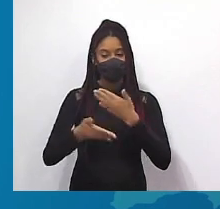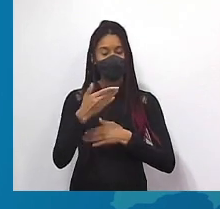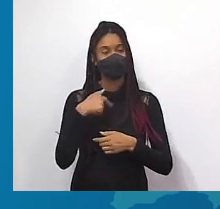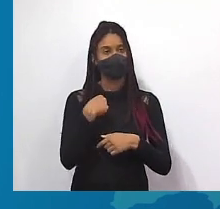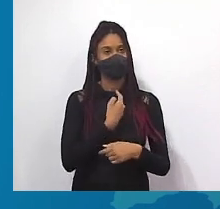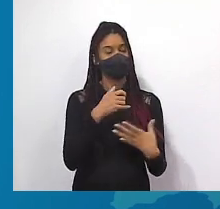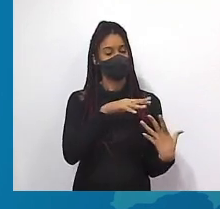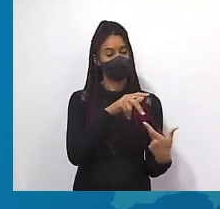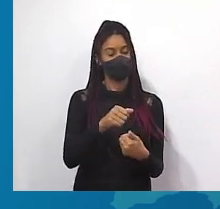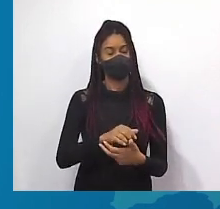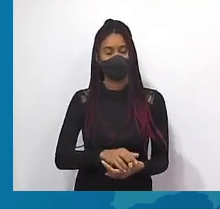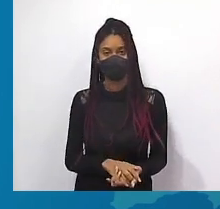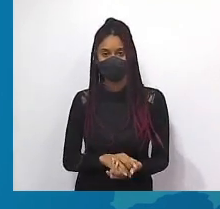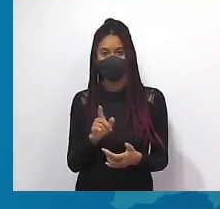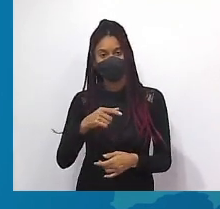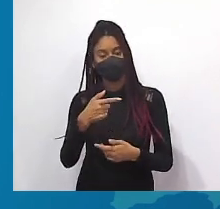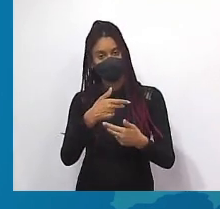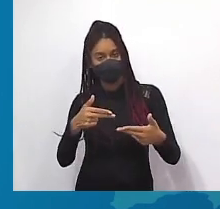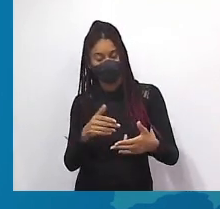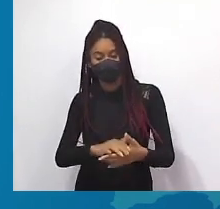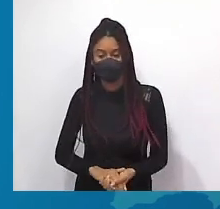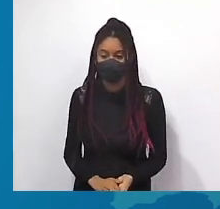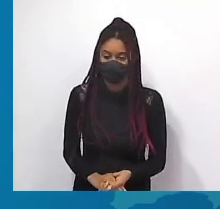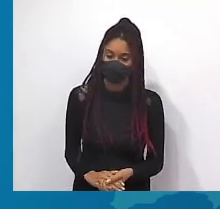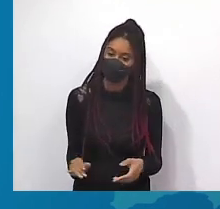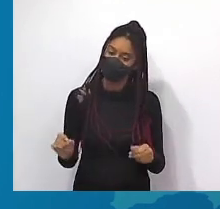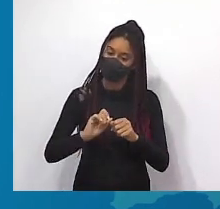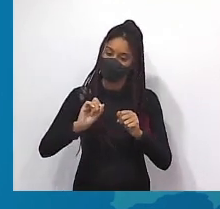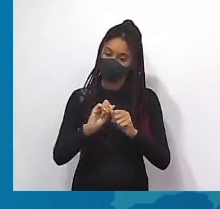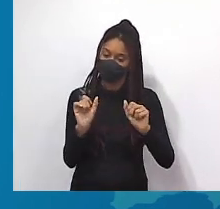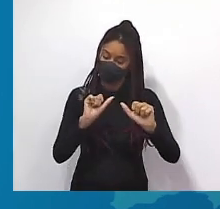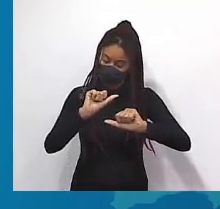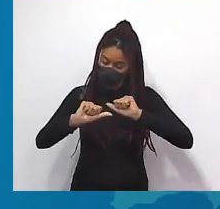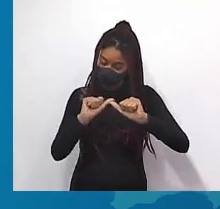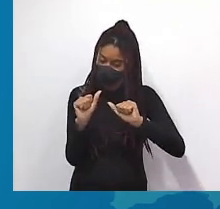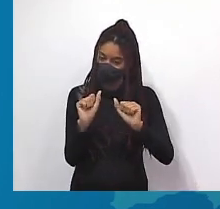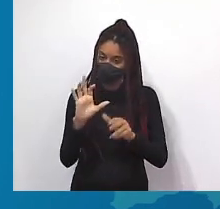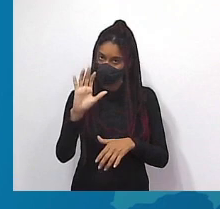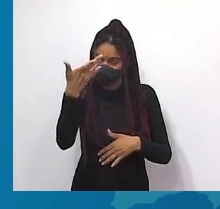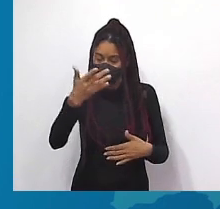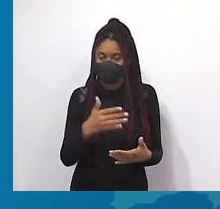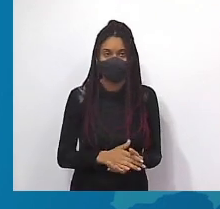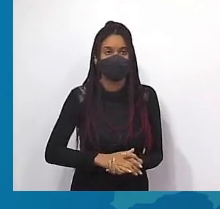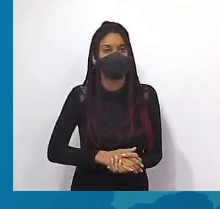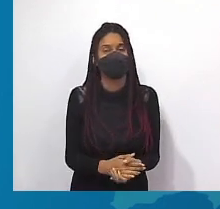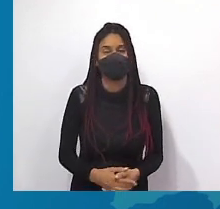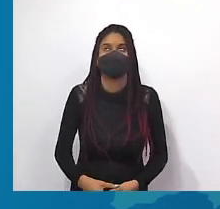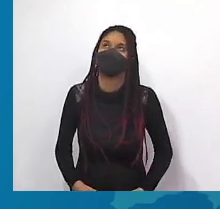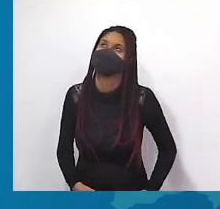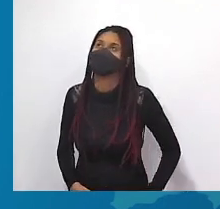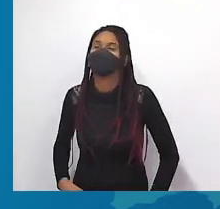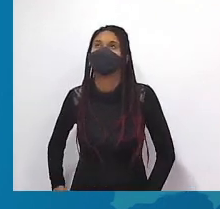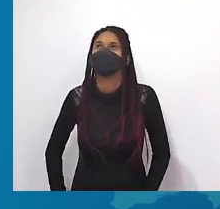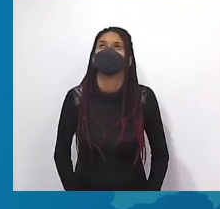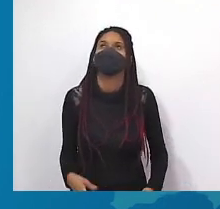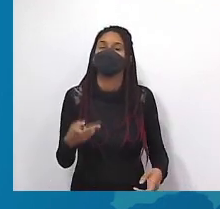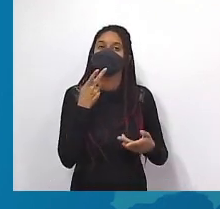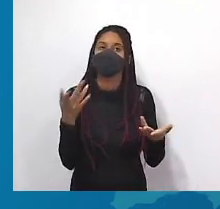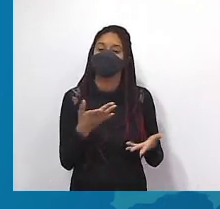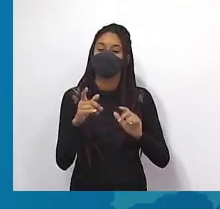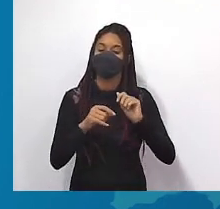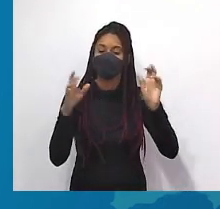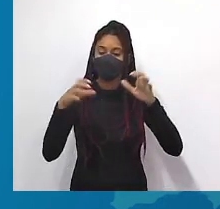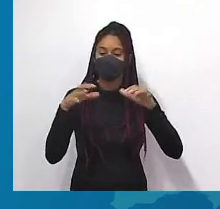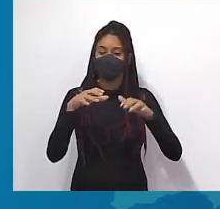planeta, que são consequências que provocam alteração no clima, tá? Então vamos falar hoje da